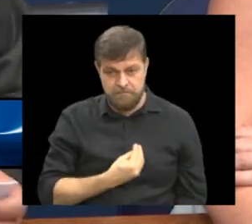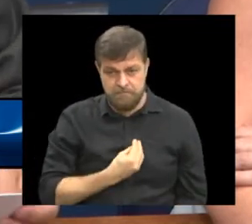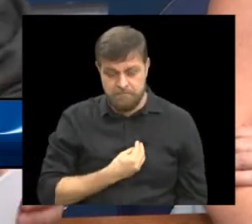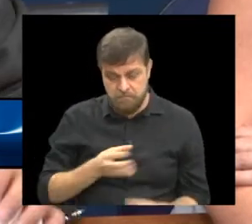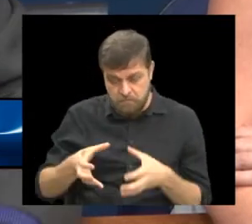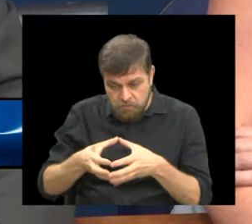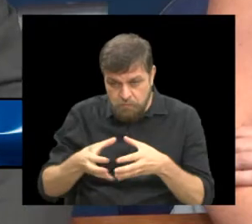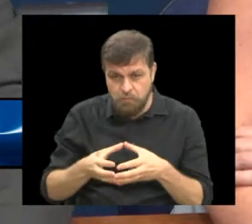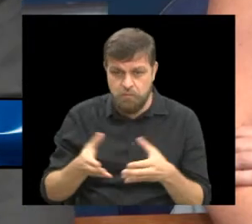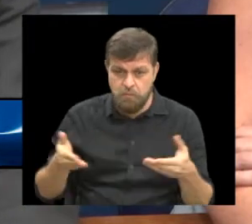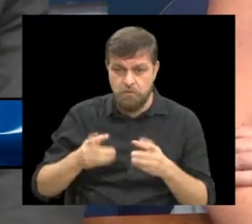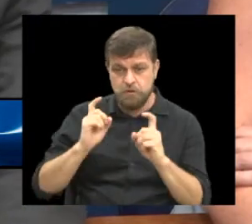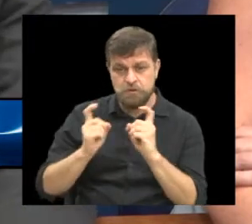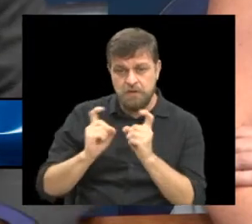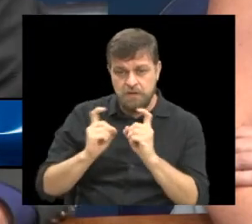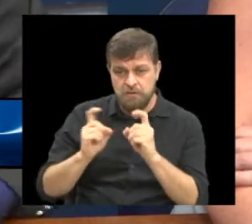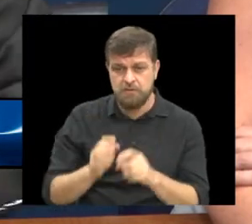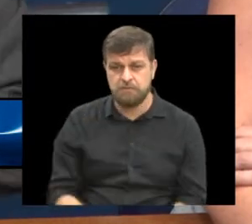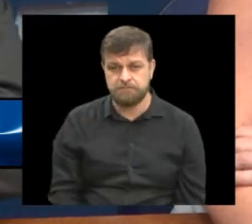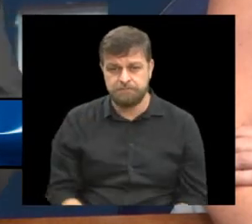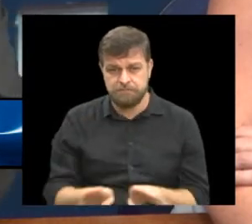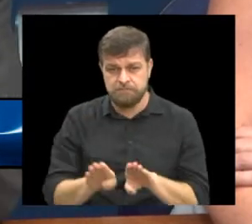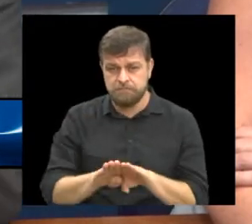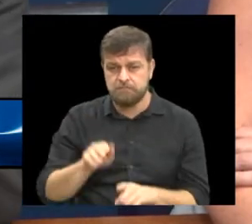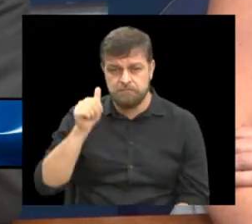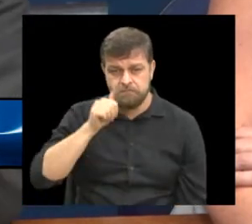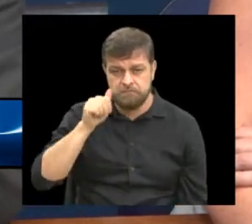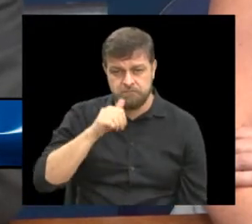aqui. A Isilda,